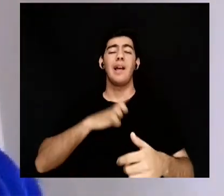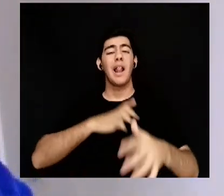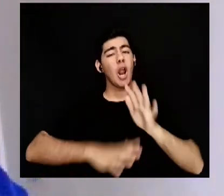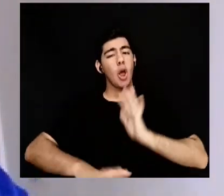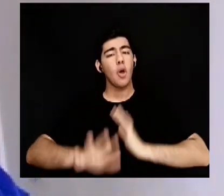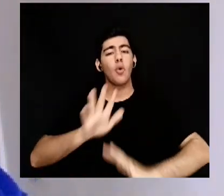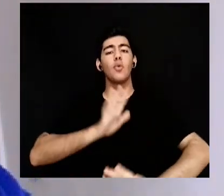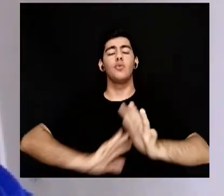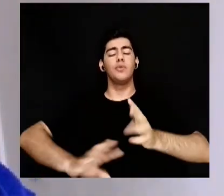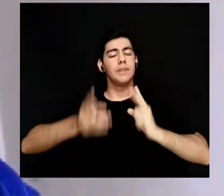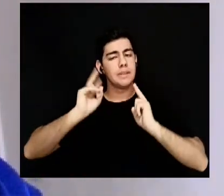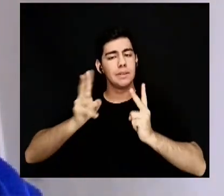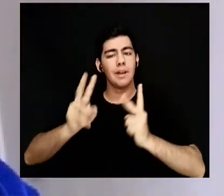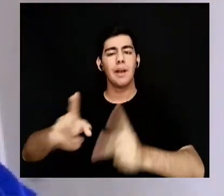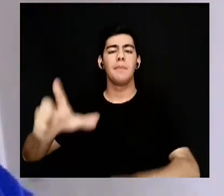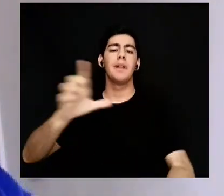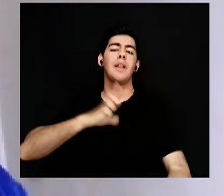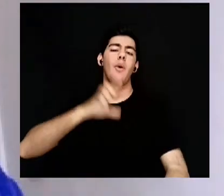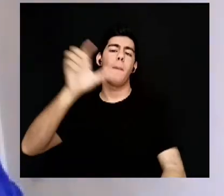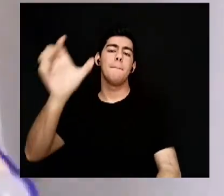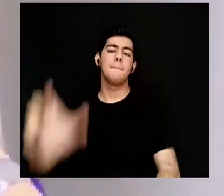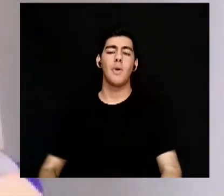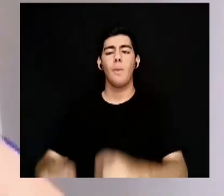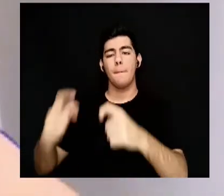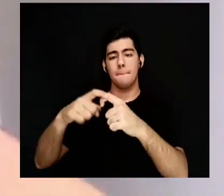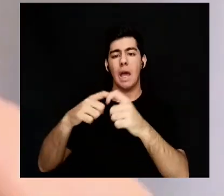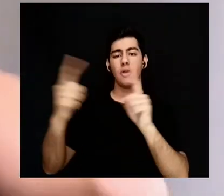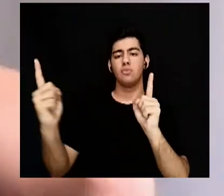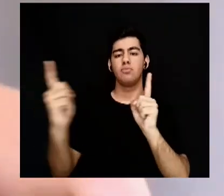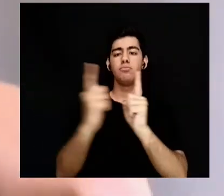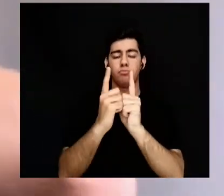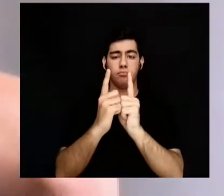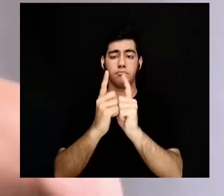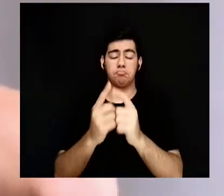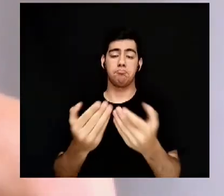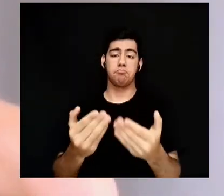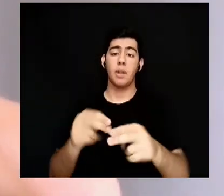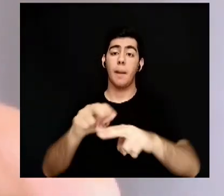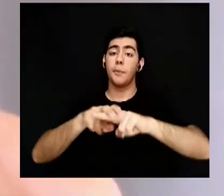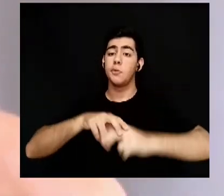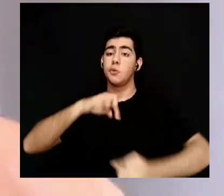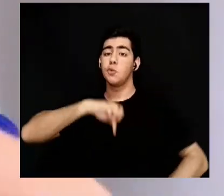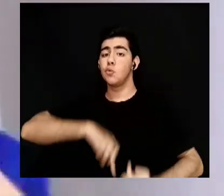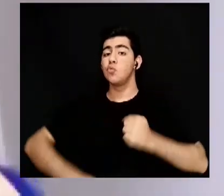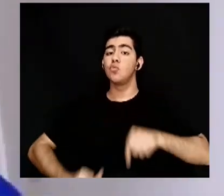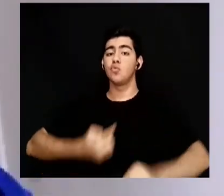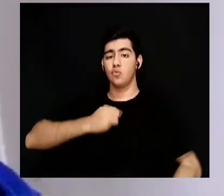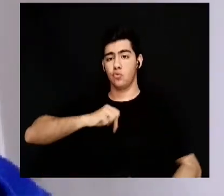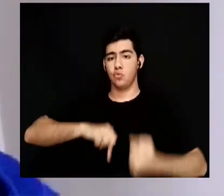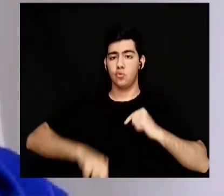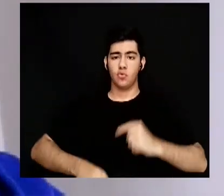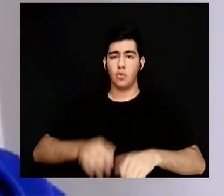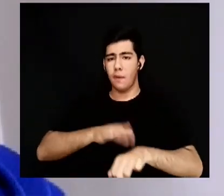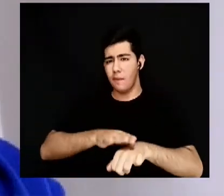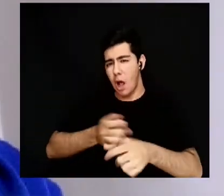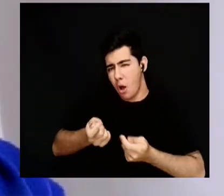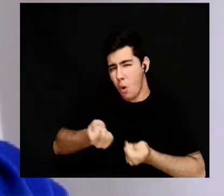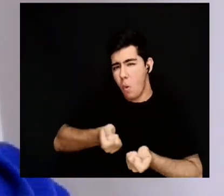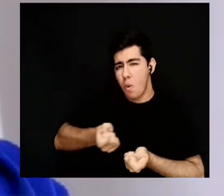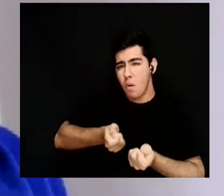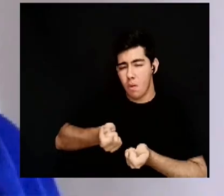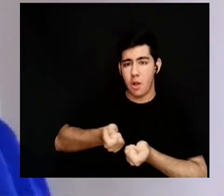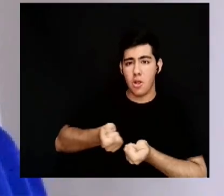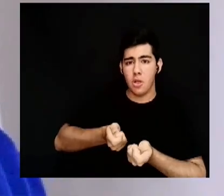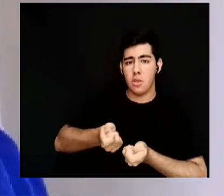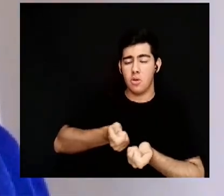que os órgãos, né, reguladores tornou esse medicamento como receita controlada. Por